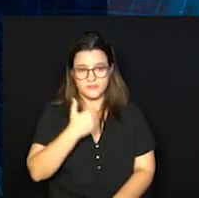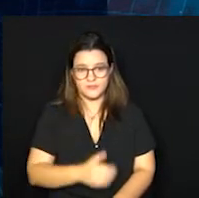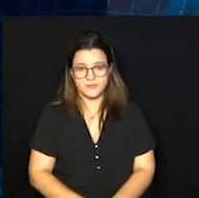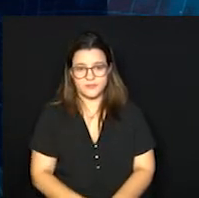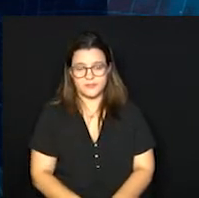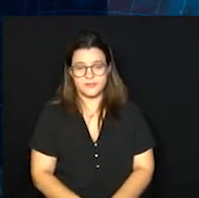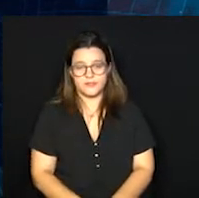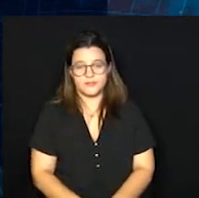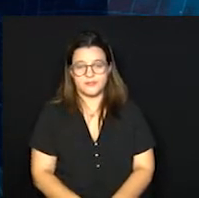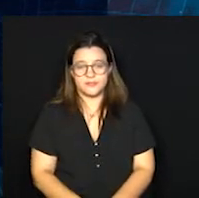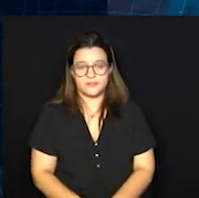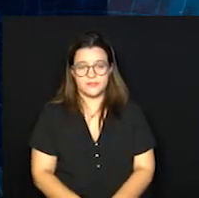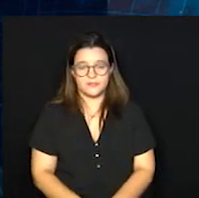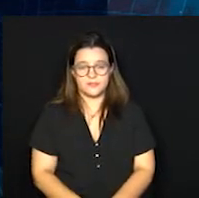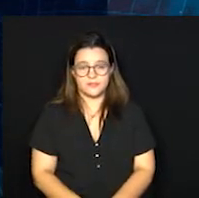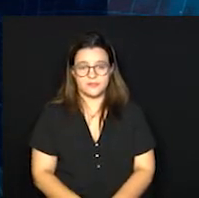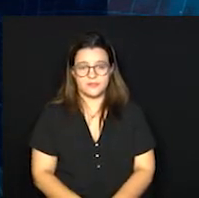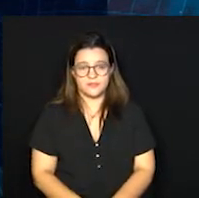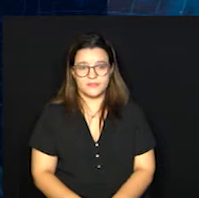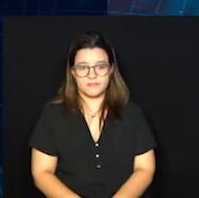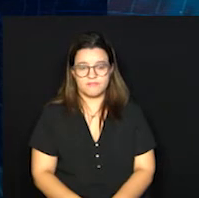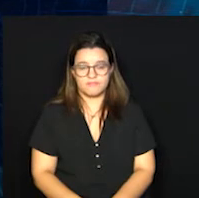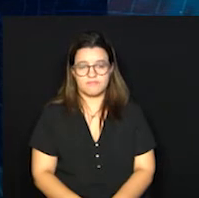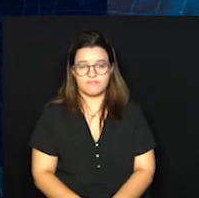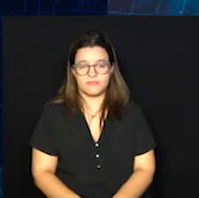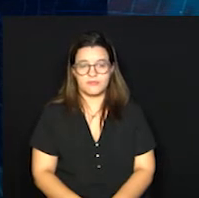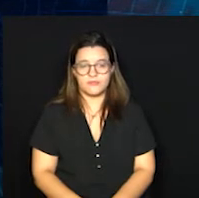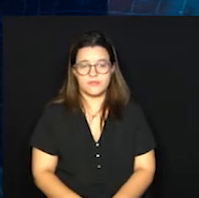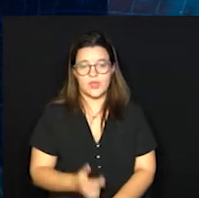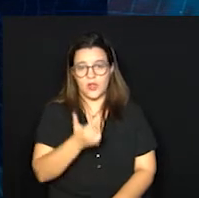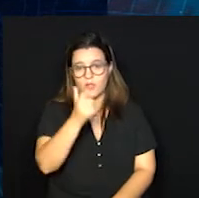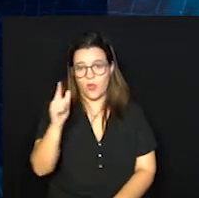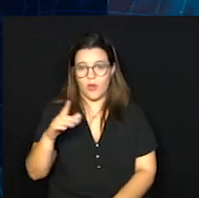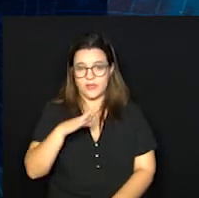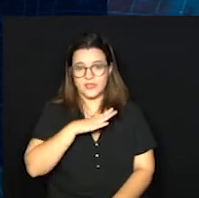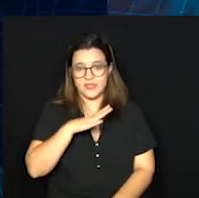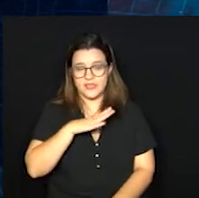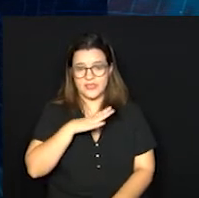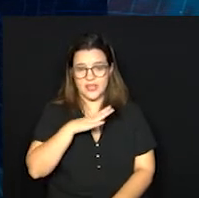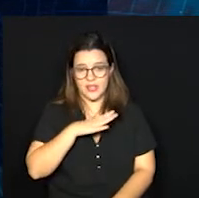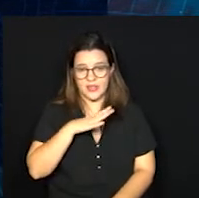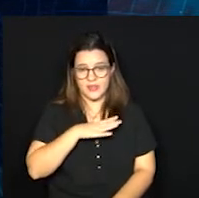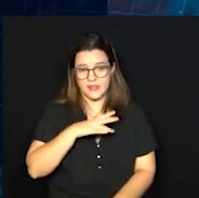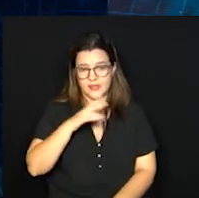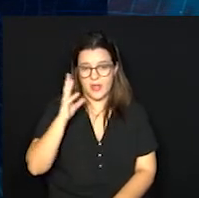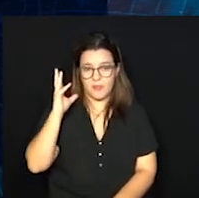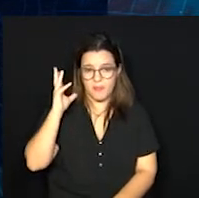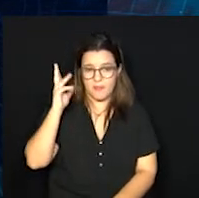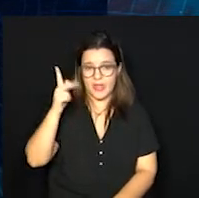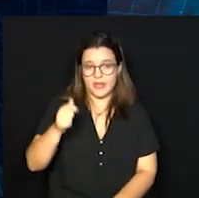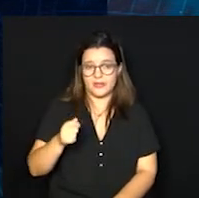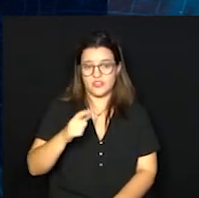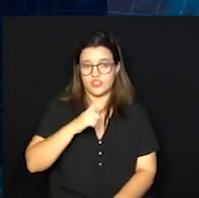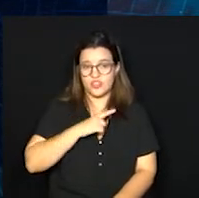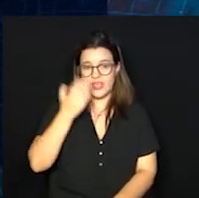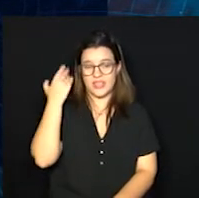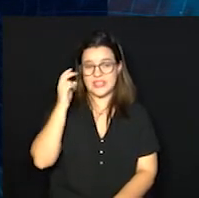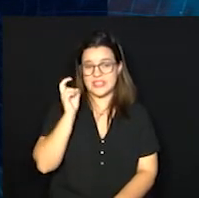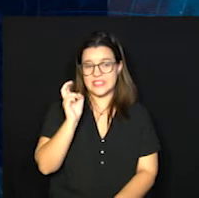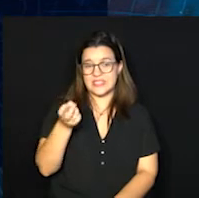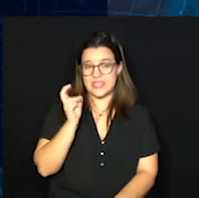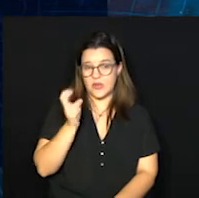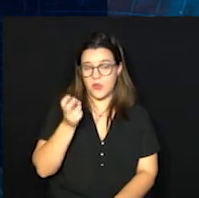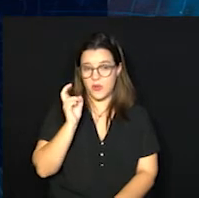6.113 casos. E aí a gente segue com as outras cidades, lembrando que a Americana ela tinha